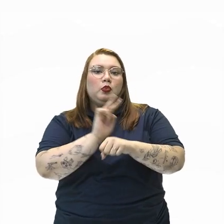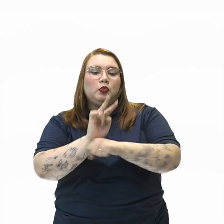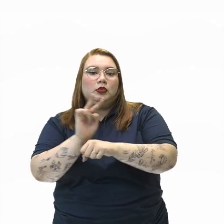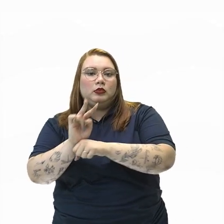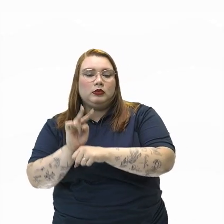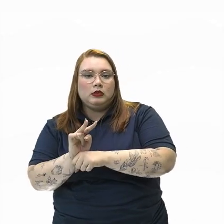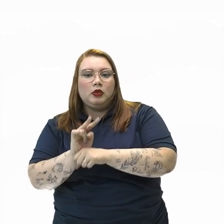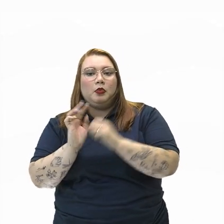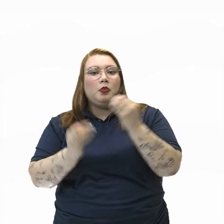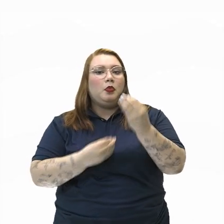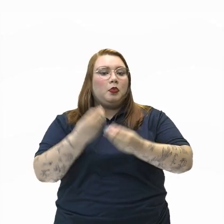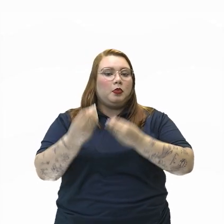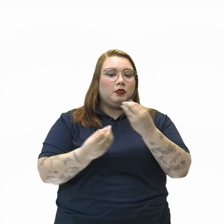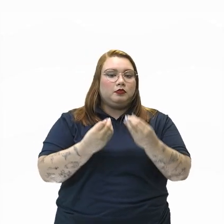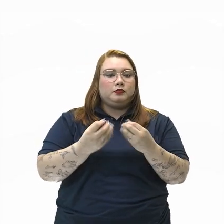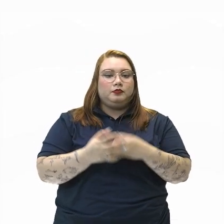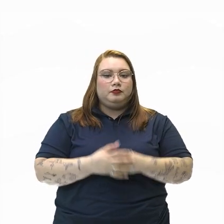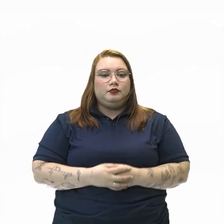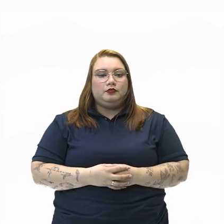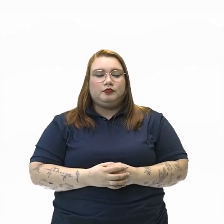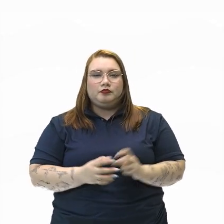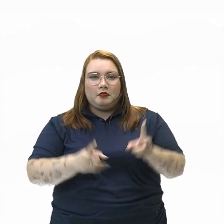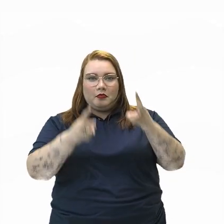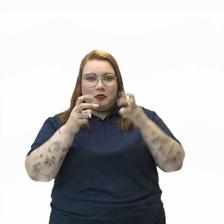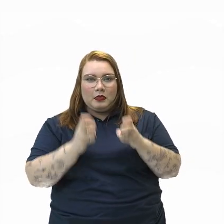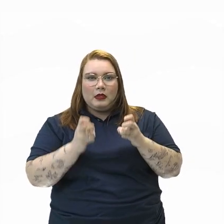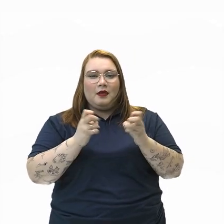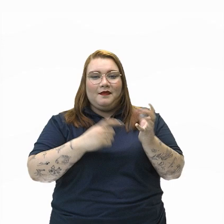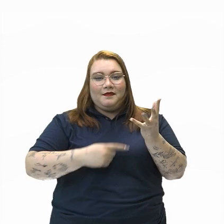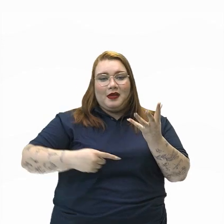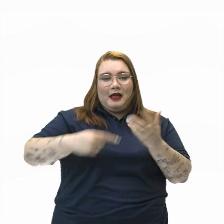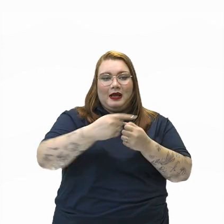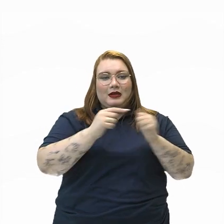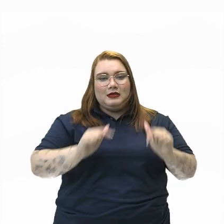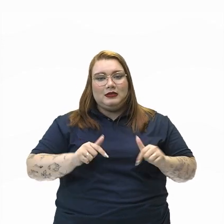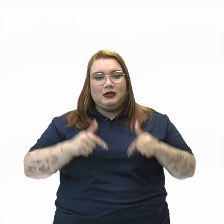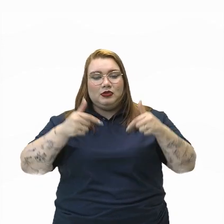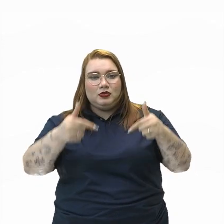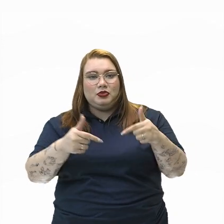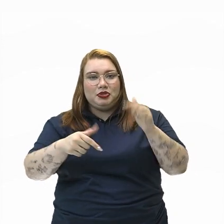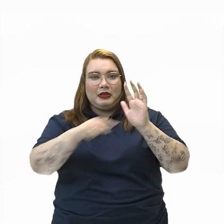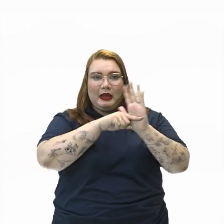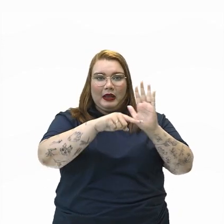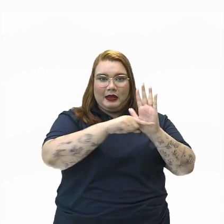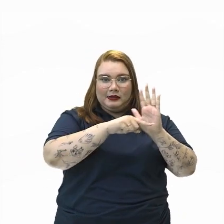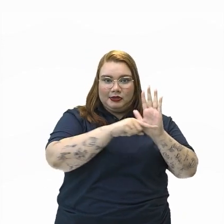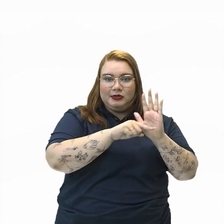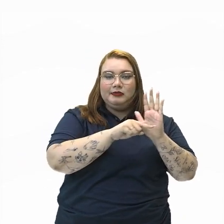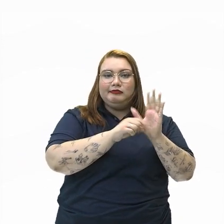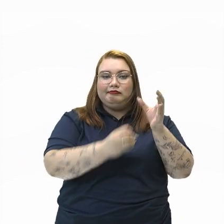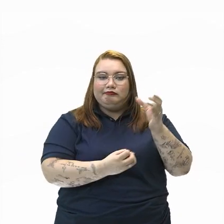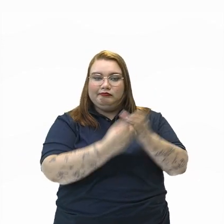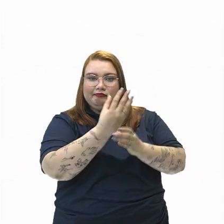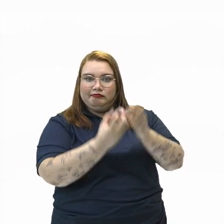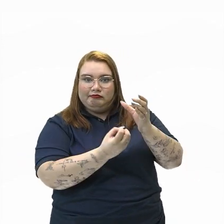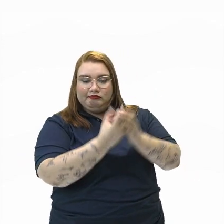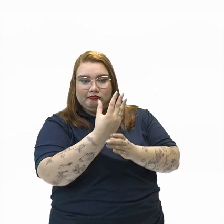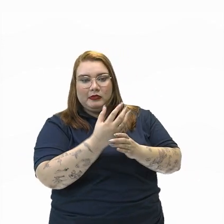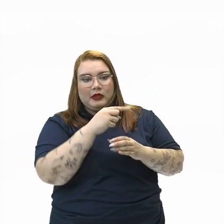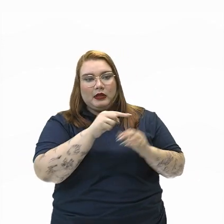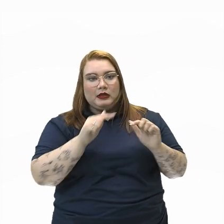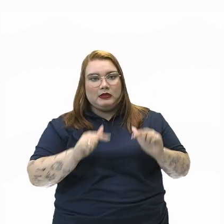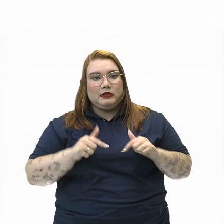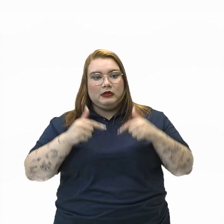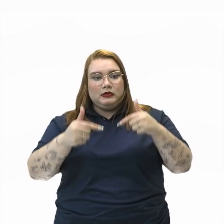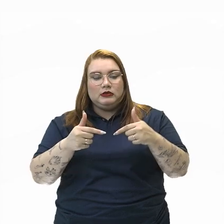ou preservar a natureza. Então, diante desses impactos negativos que são causados pela ação antrópica,